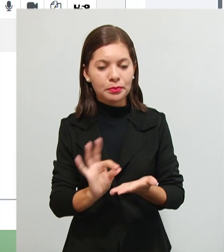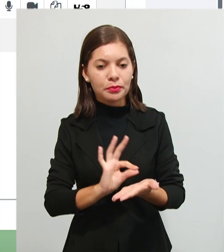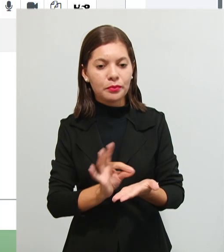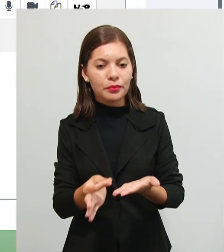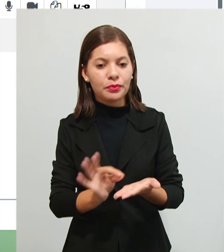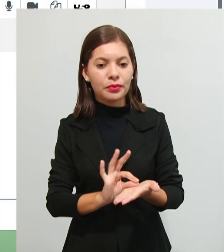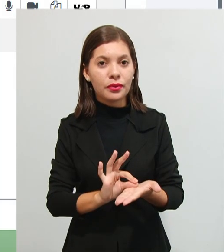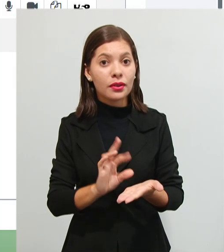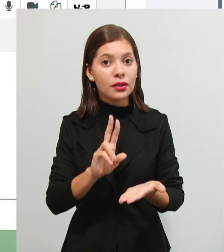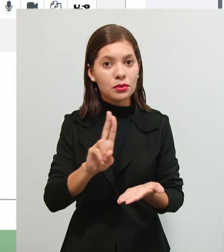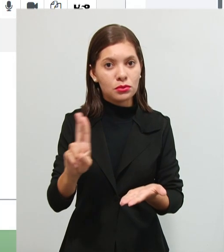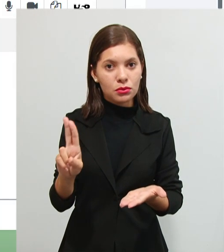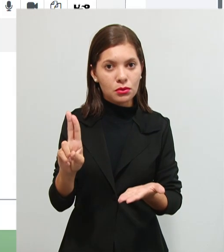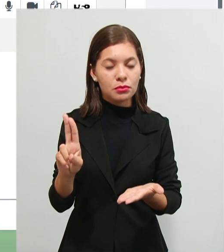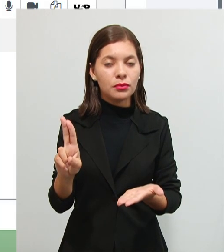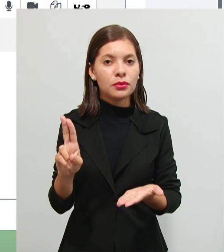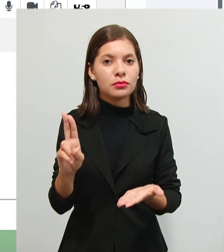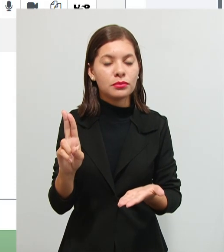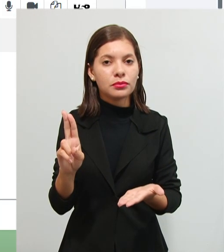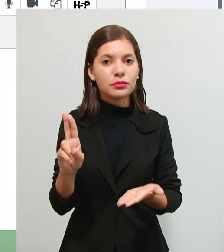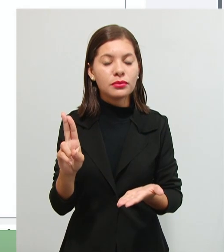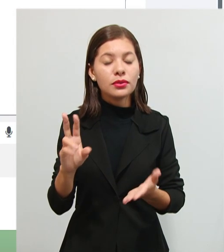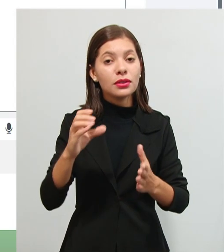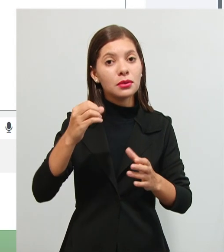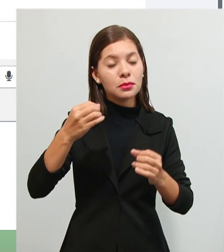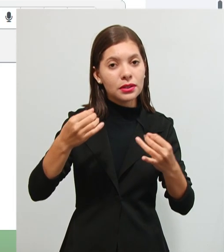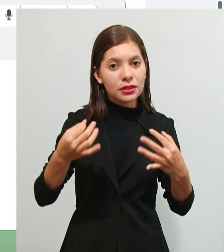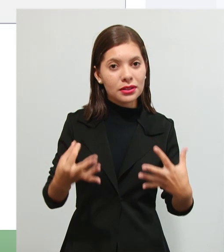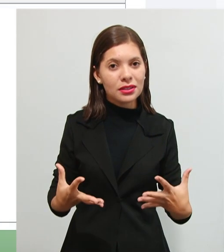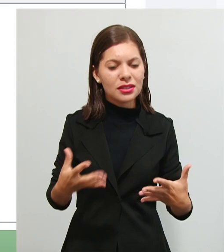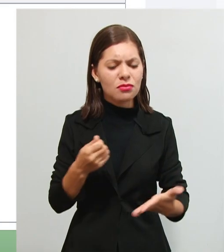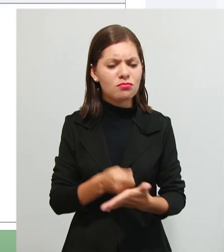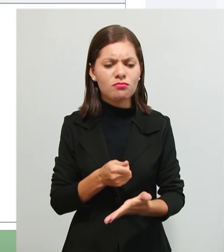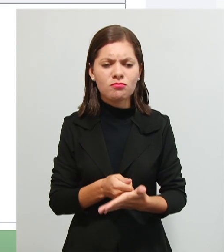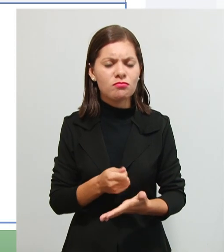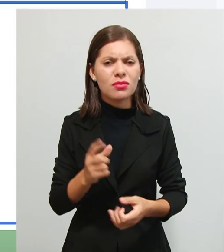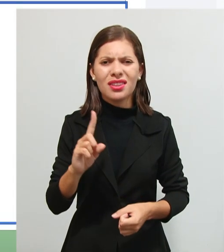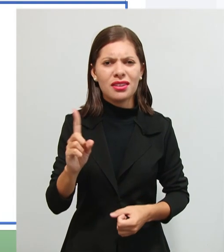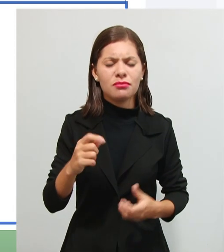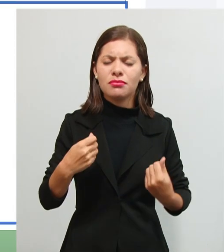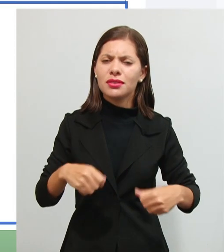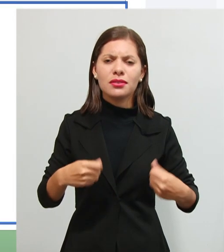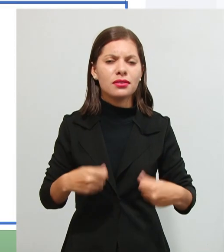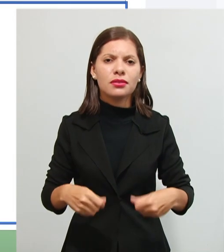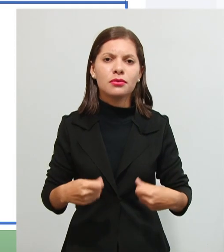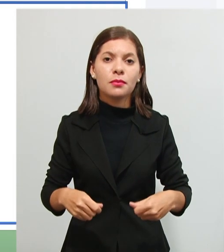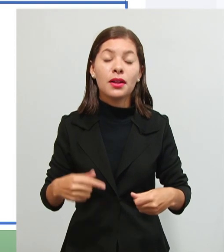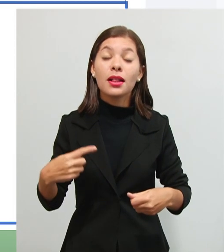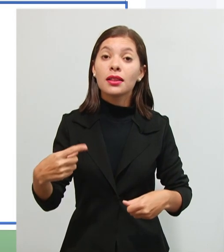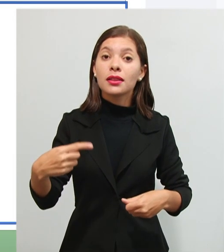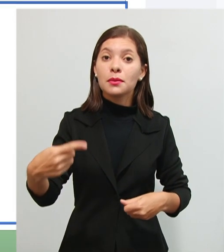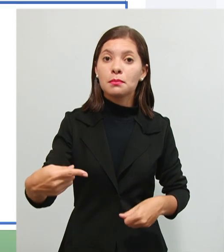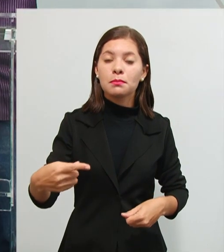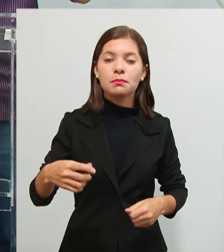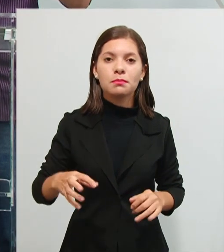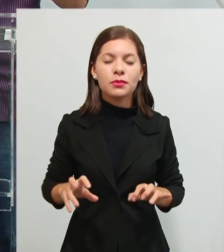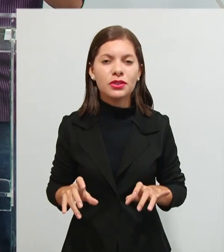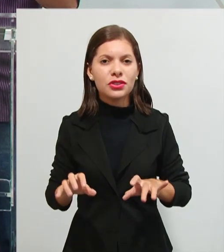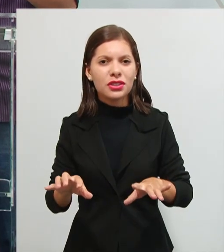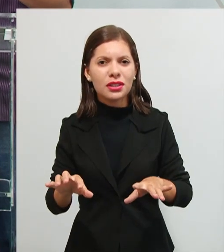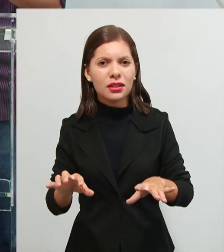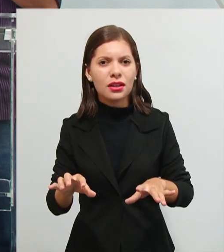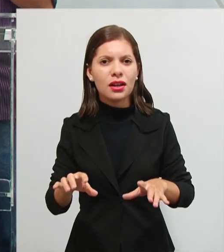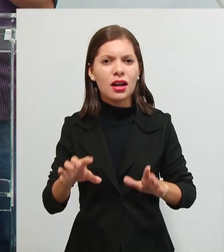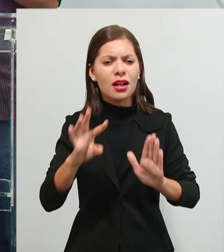vai dar um nome para o teu recurso. Uma descrição que não é obrigatório e na sequência você vai digitar todo o